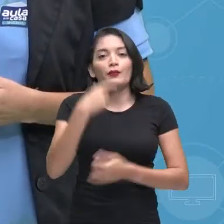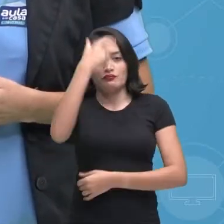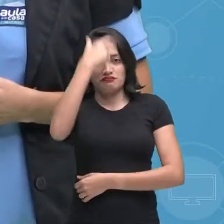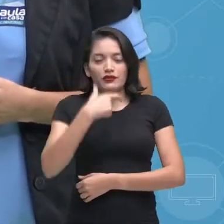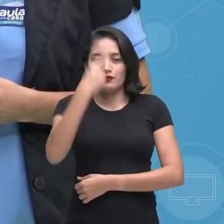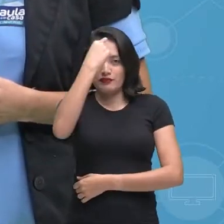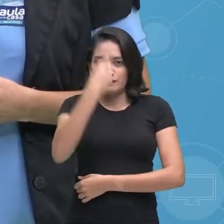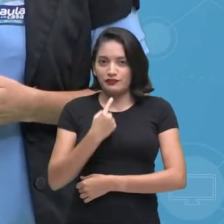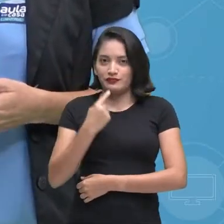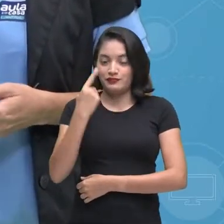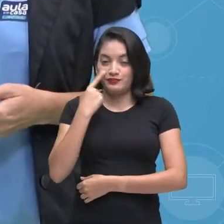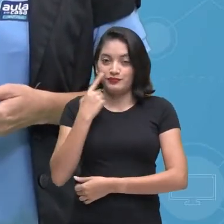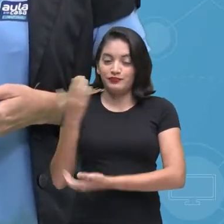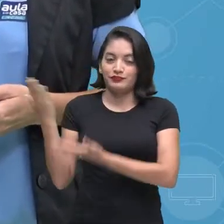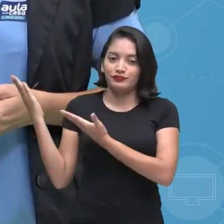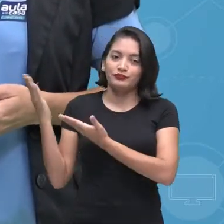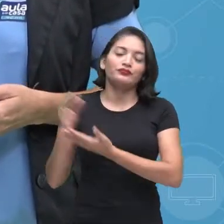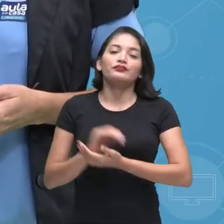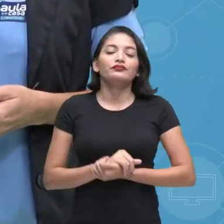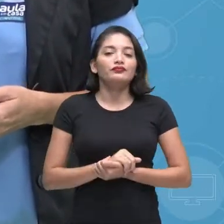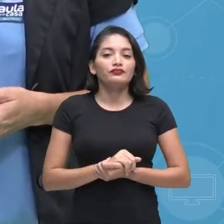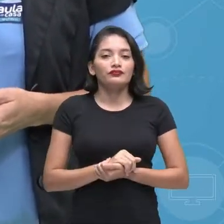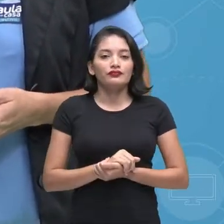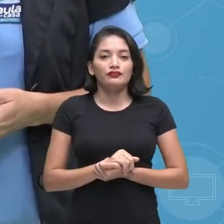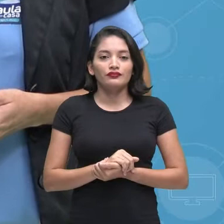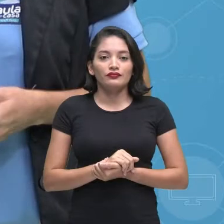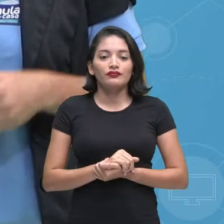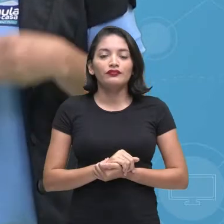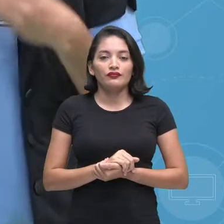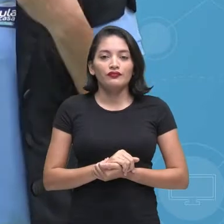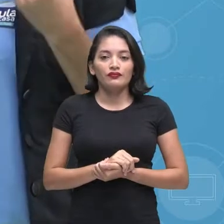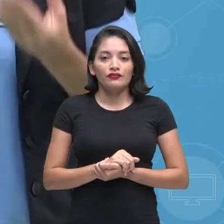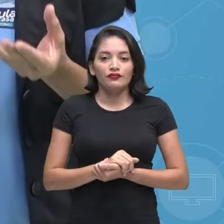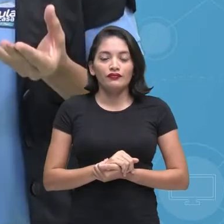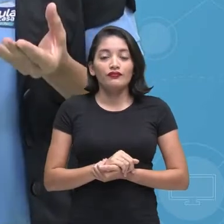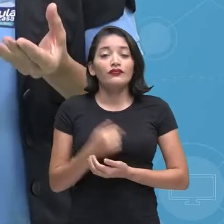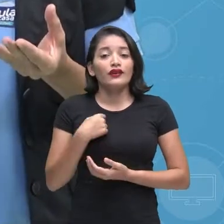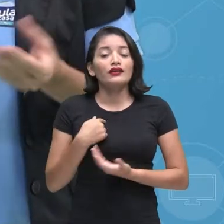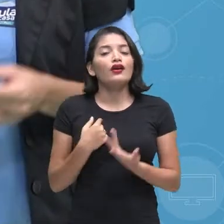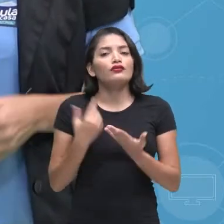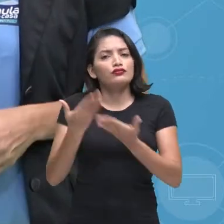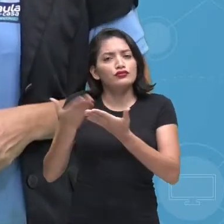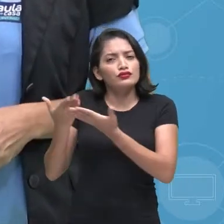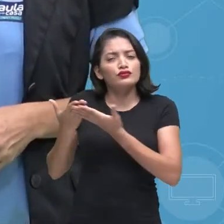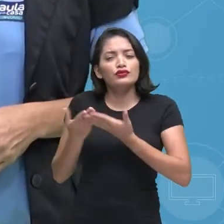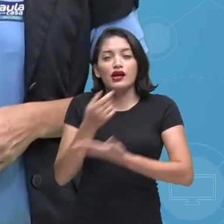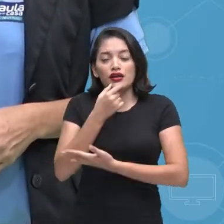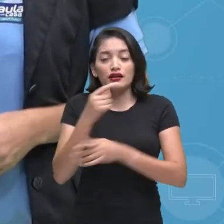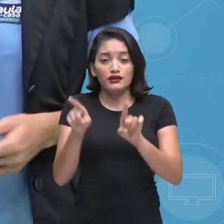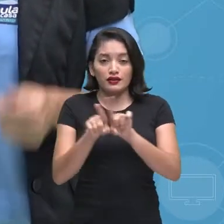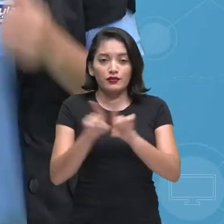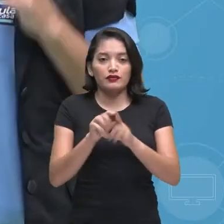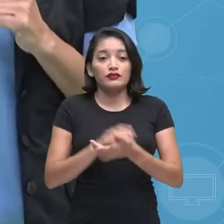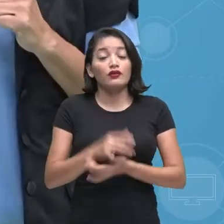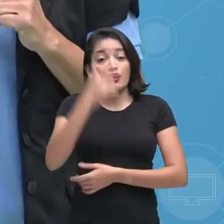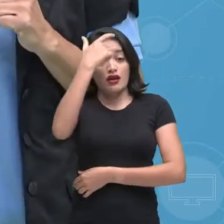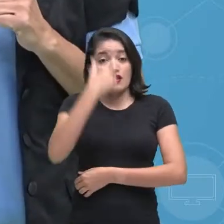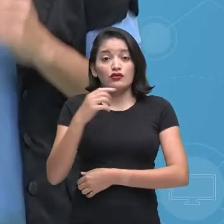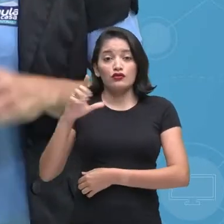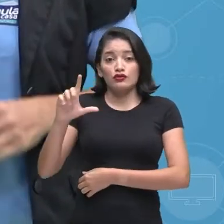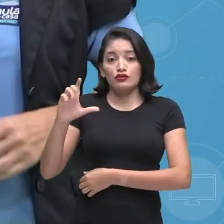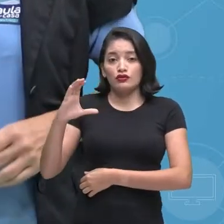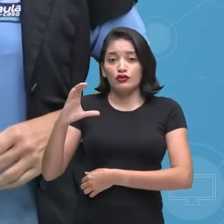CrossFire AL my profile tão aqui está tudo em português a gente vai já vem em inglês também então eu sou a Cláudia